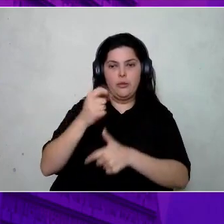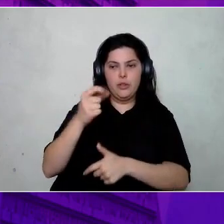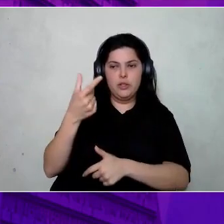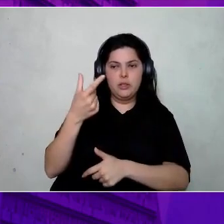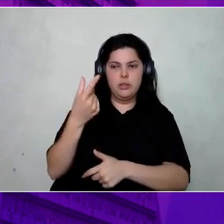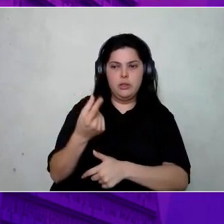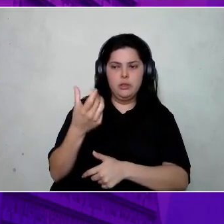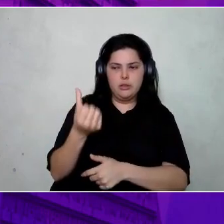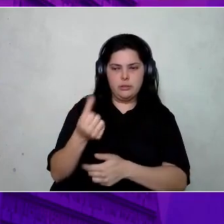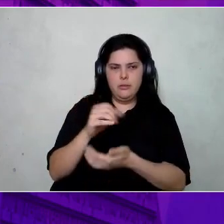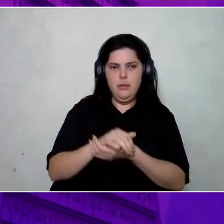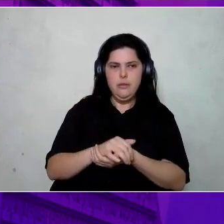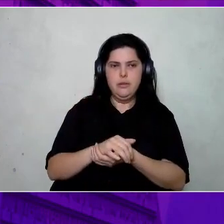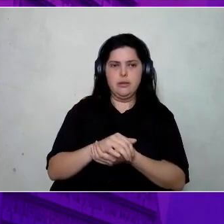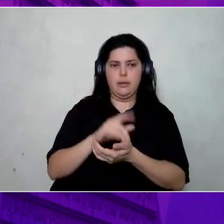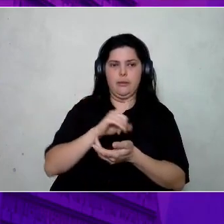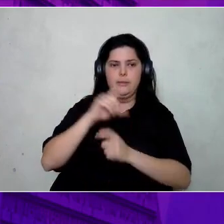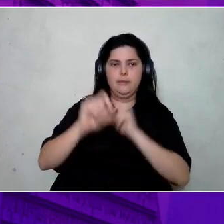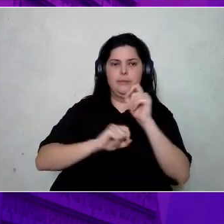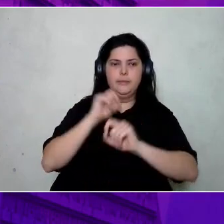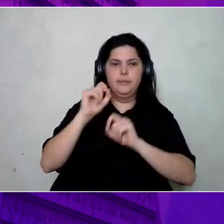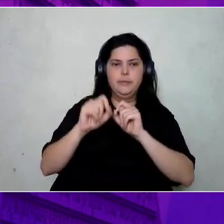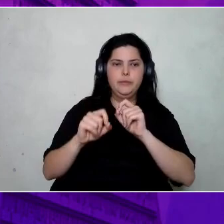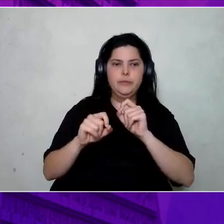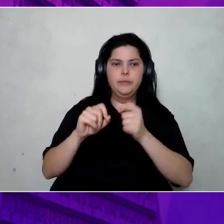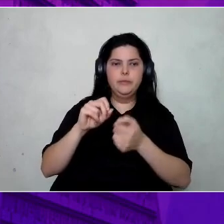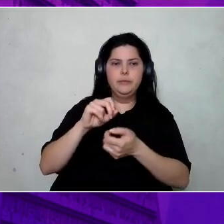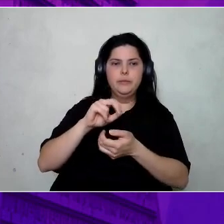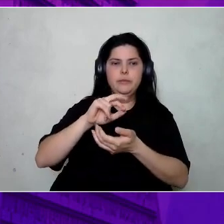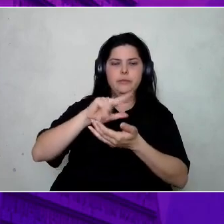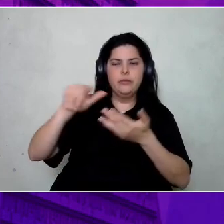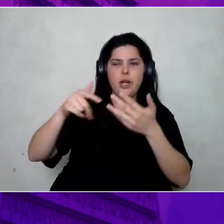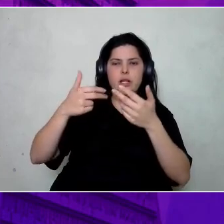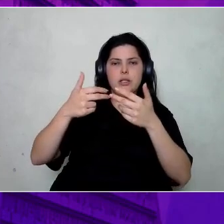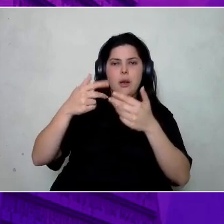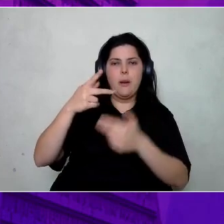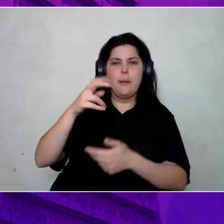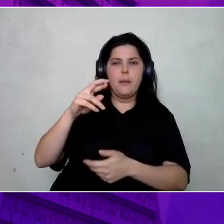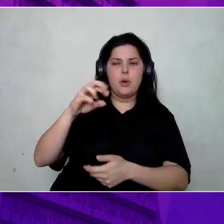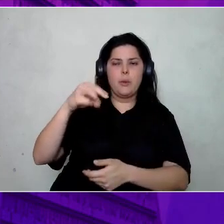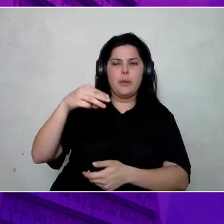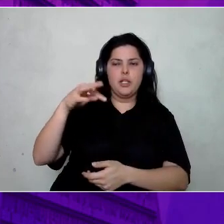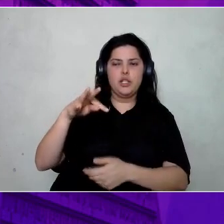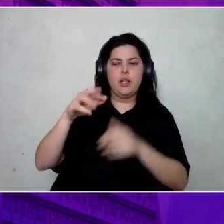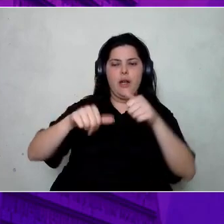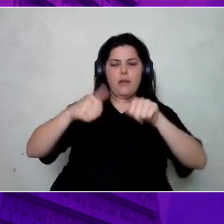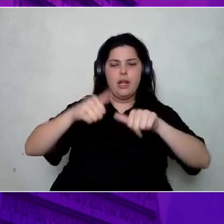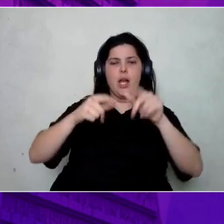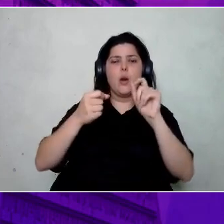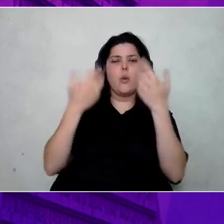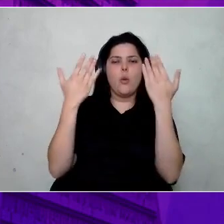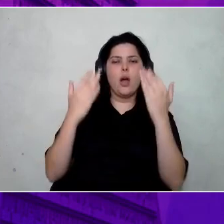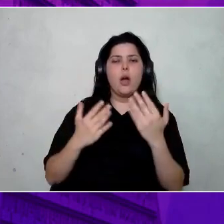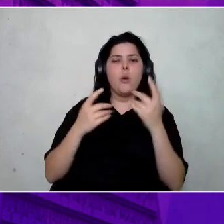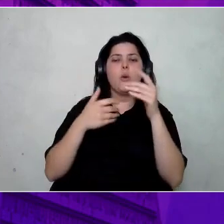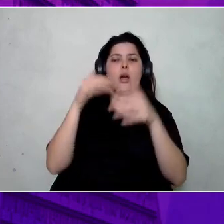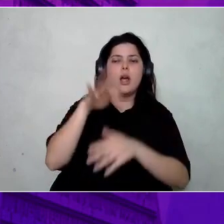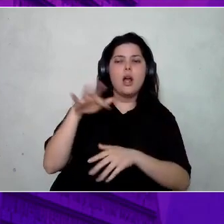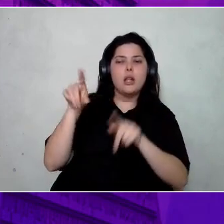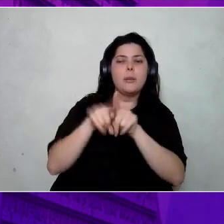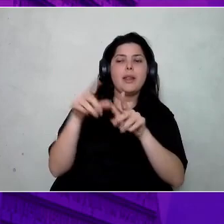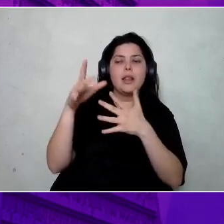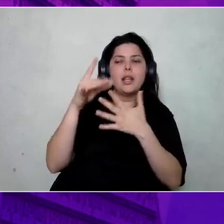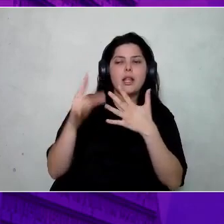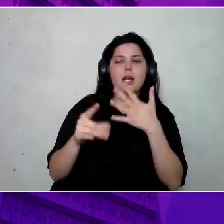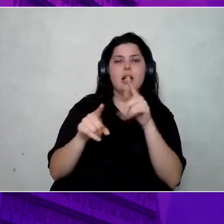onde tem toda uma série de prompts lá para analisar. Então, eu consigo analisar quais são os cenários, tem um pouco de detalhe. Eu vejo sobre